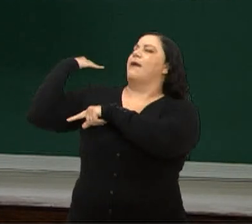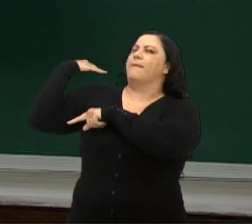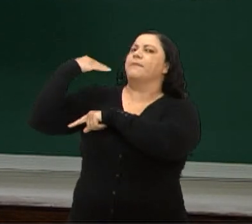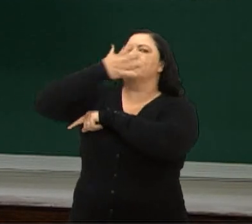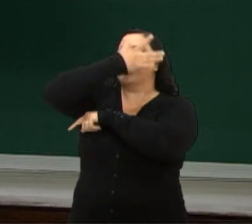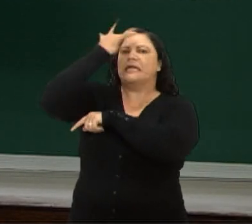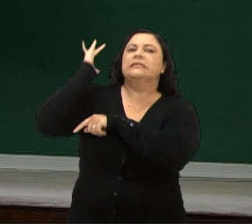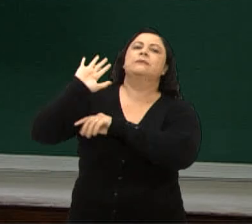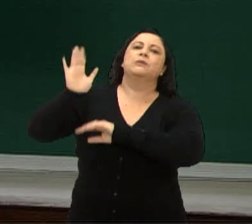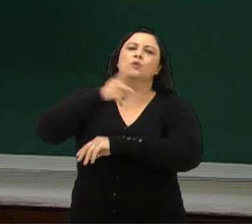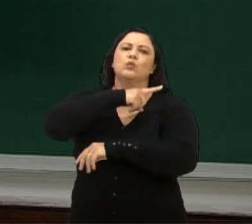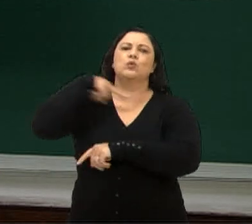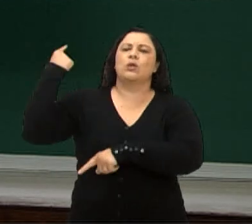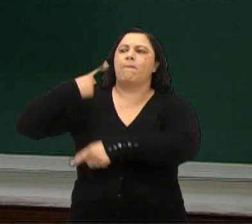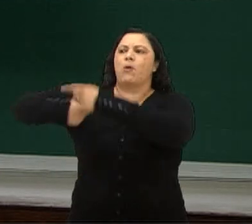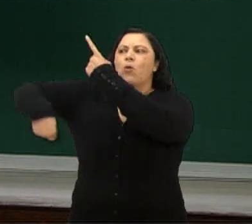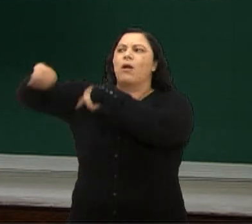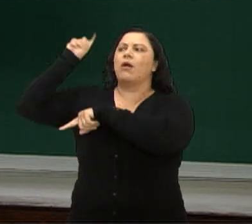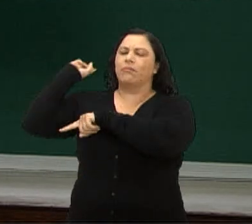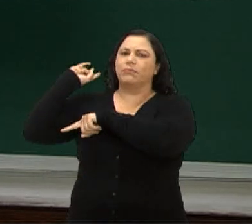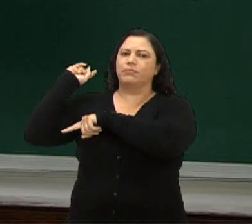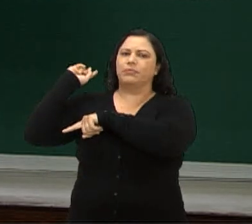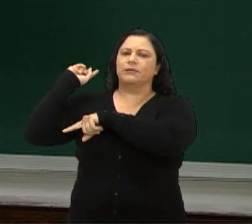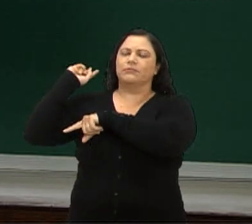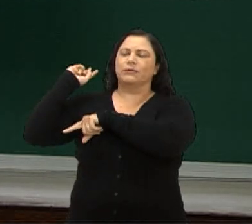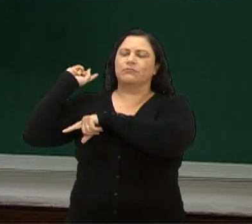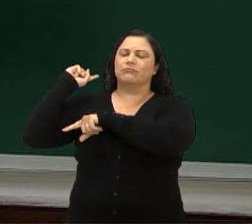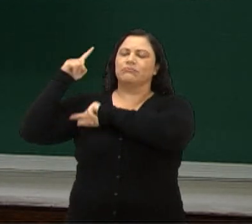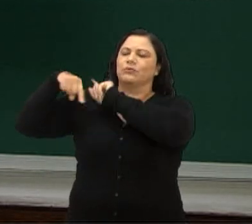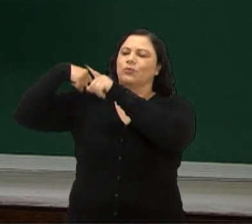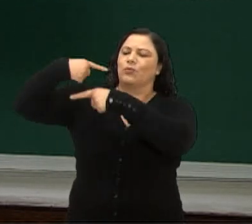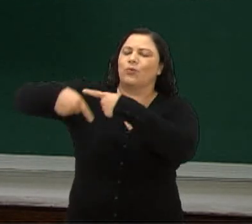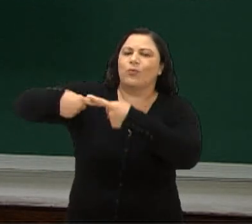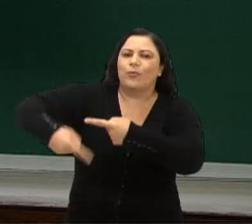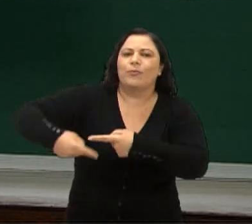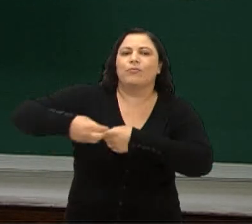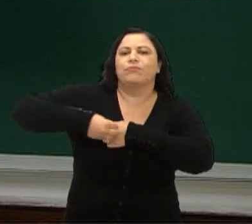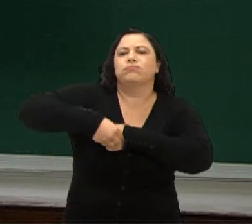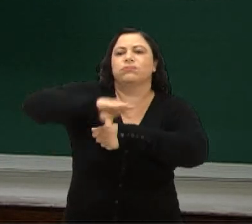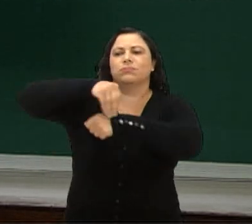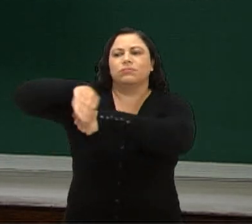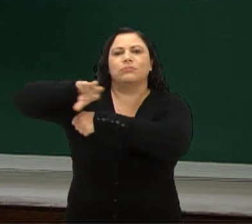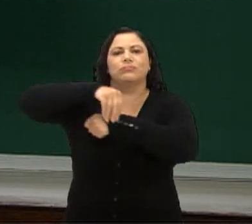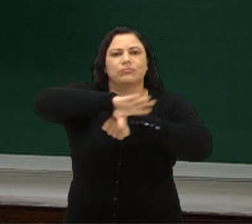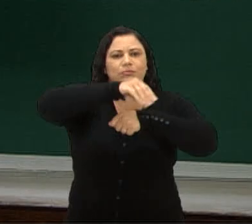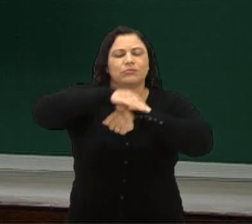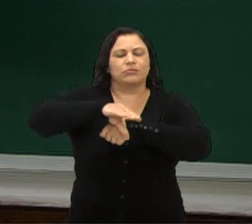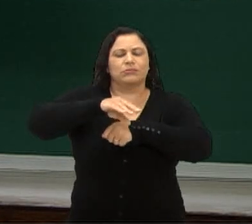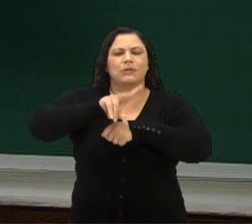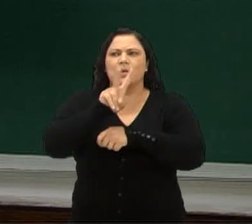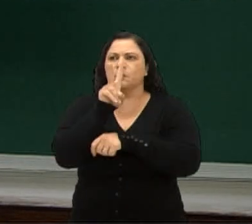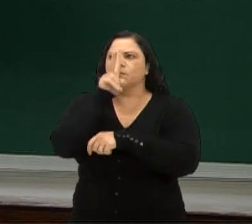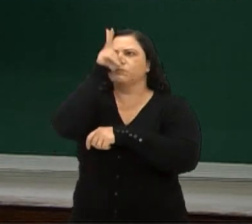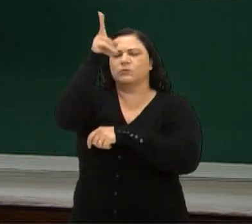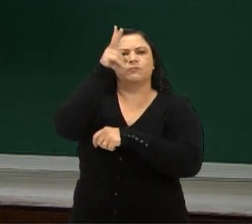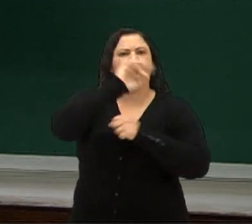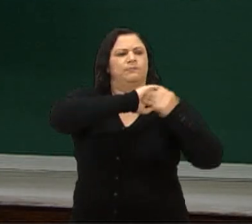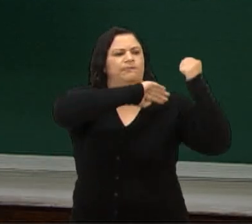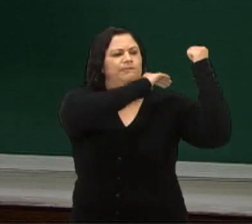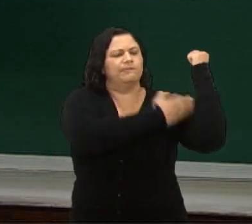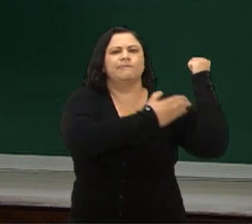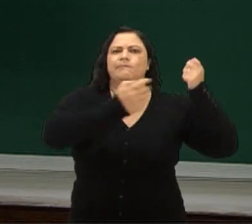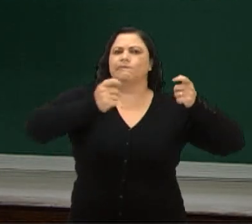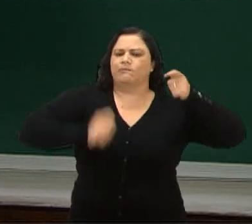transferência de cultura. Que legal isso, não? E olha só, ele também traz a força dos tambores africanos, a força de quem?